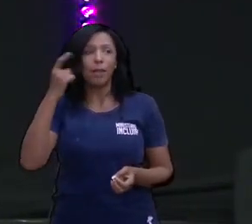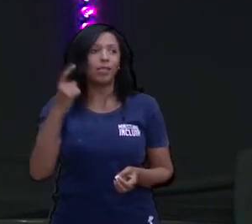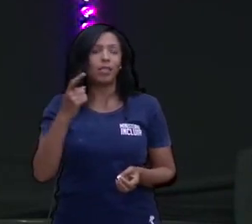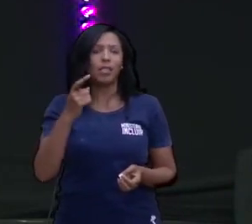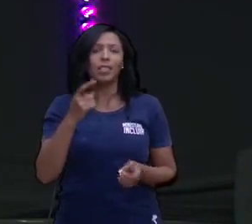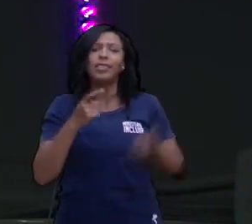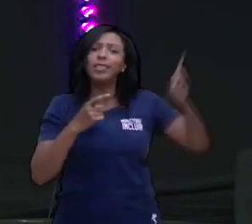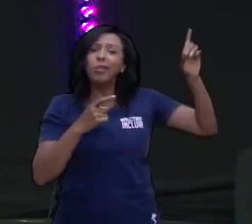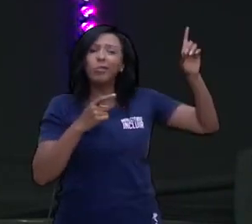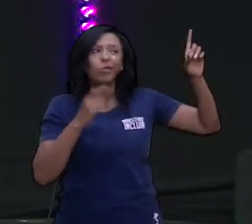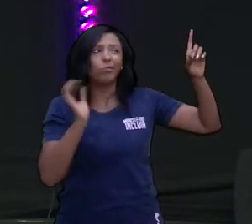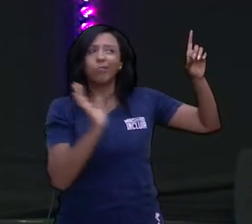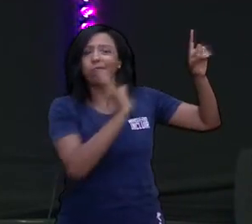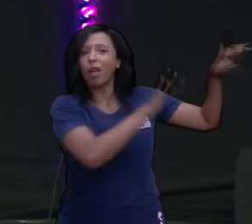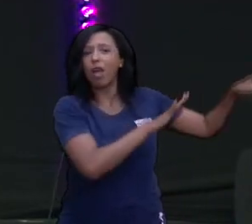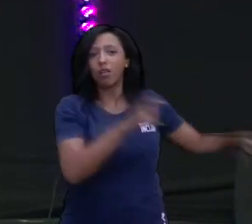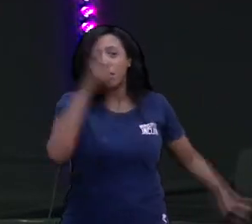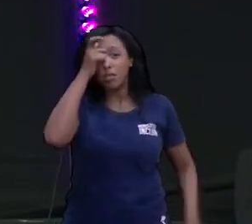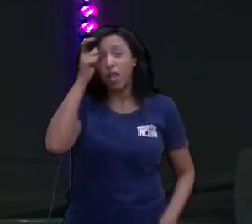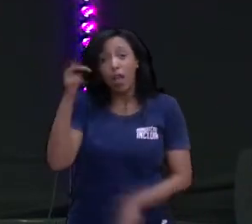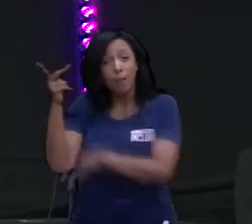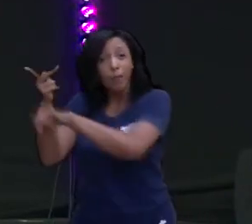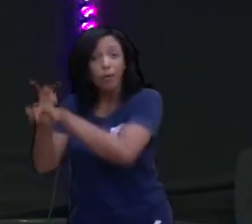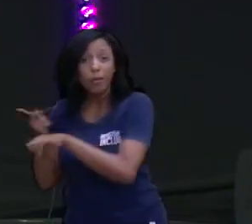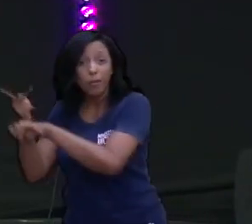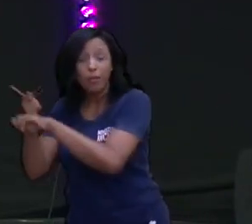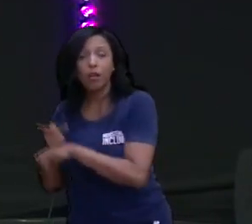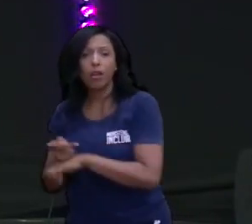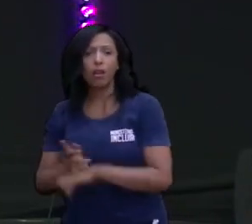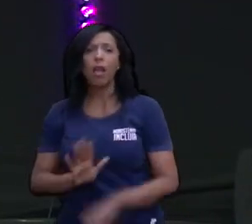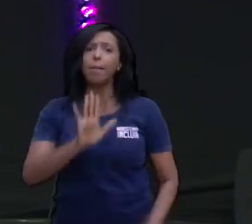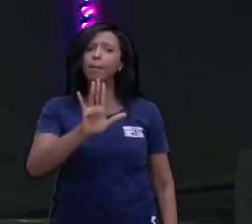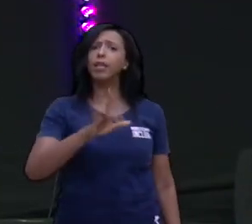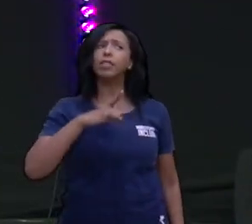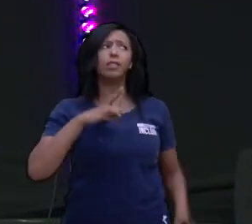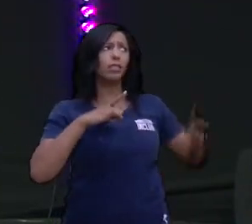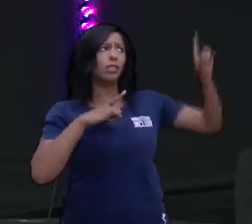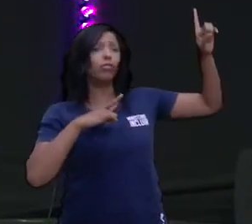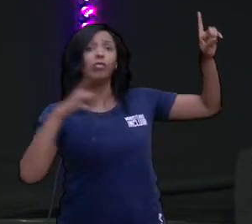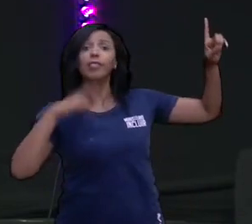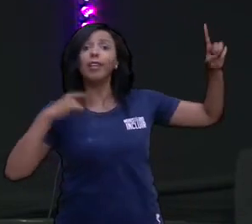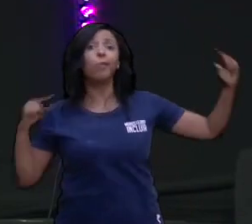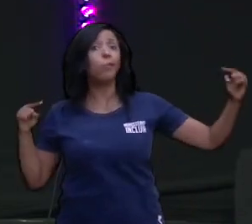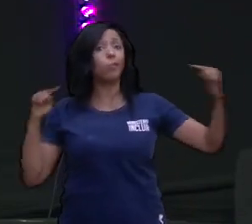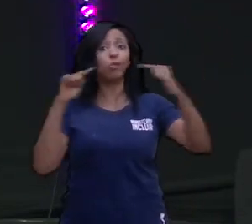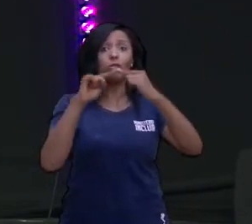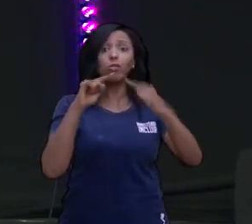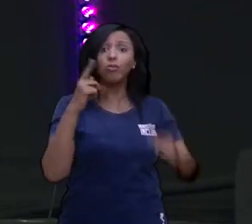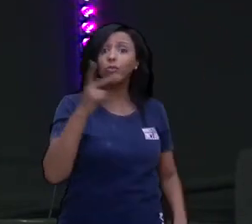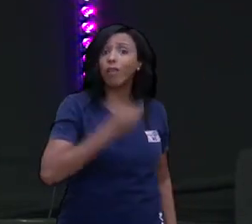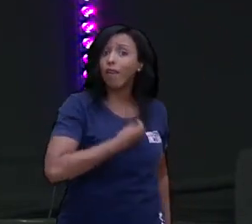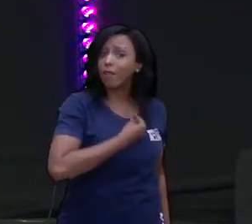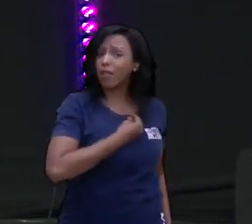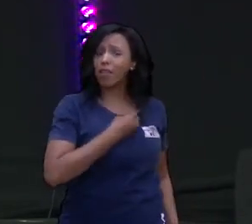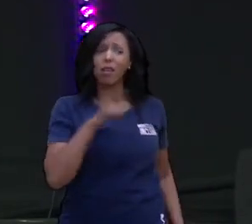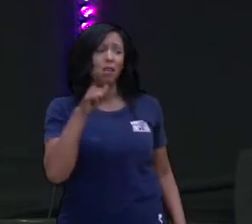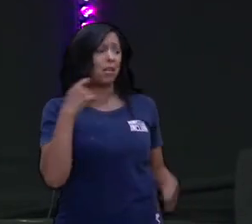do bem existe um Deus que tem proposta da sua vida e você não precisa de artifícios